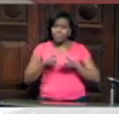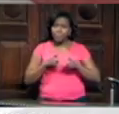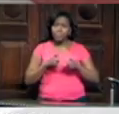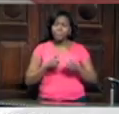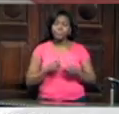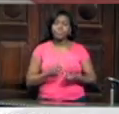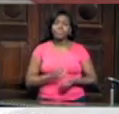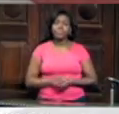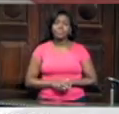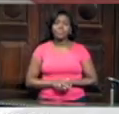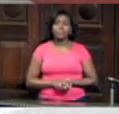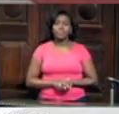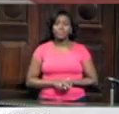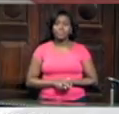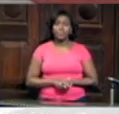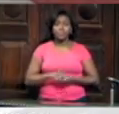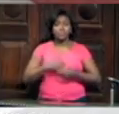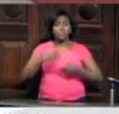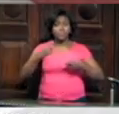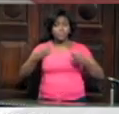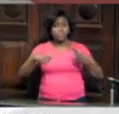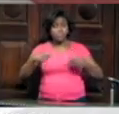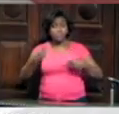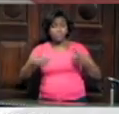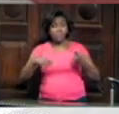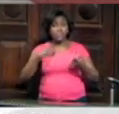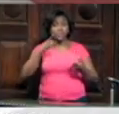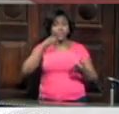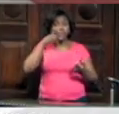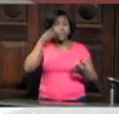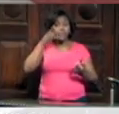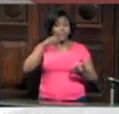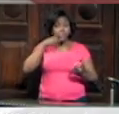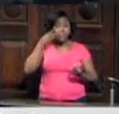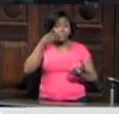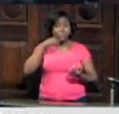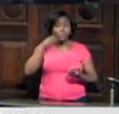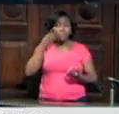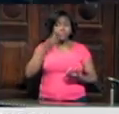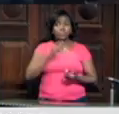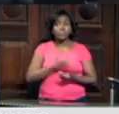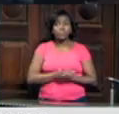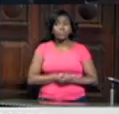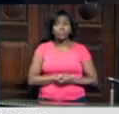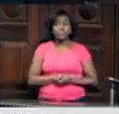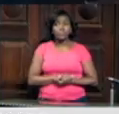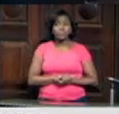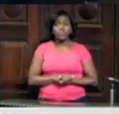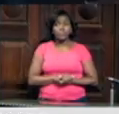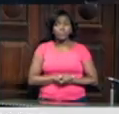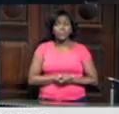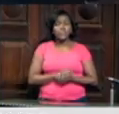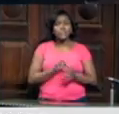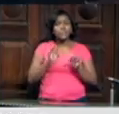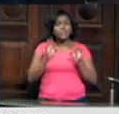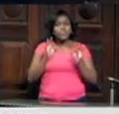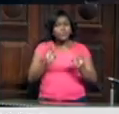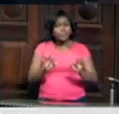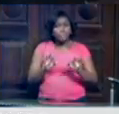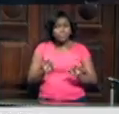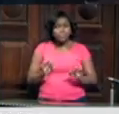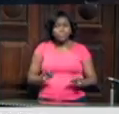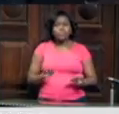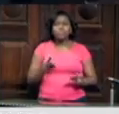este magnífico deputado que nos homenageia de uma maneira certamente